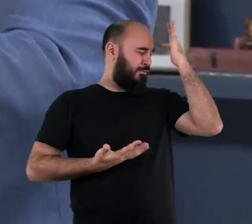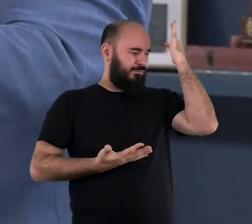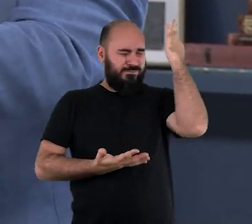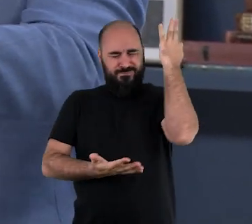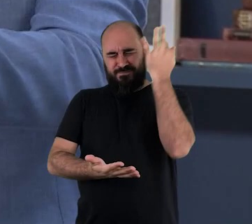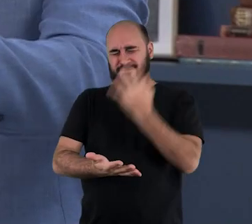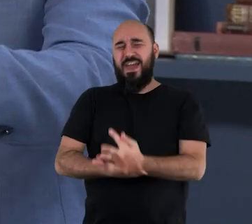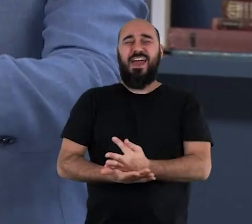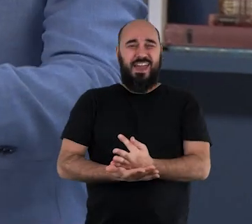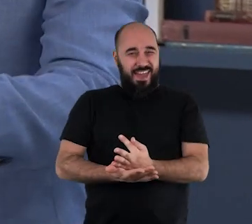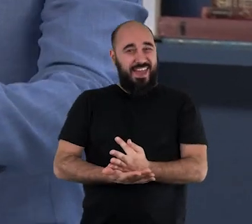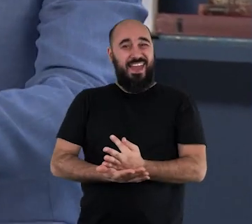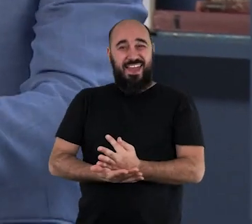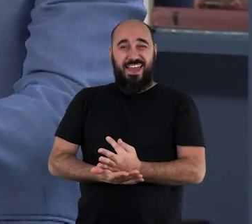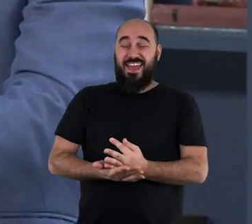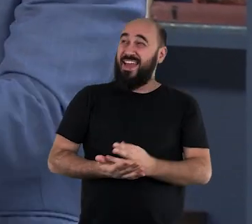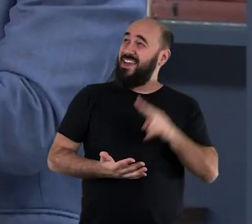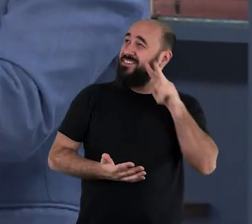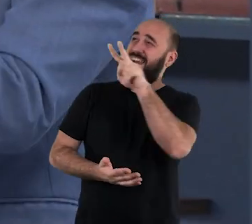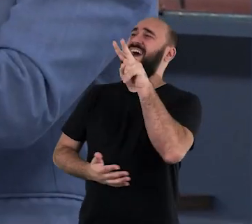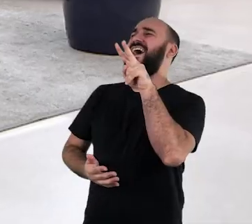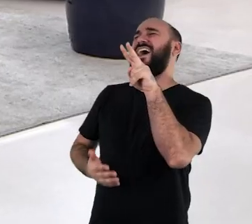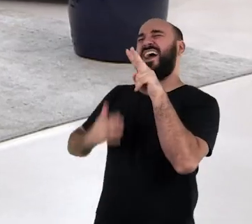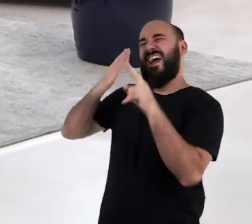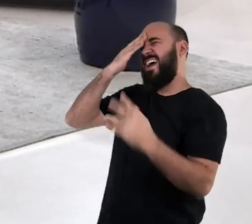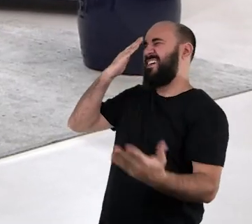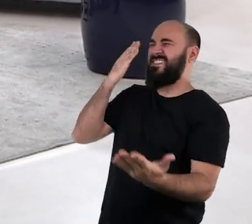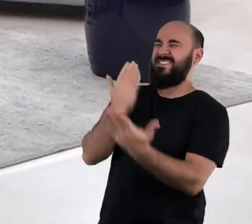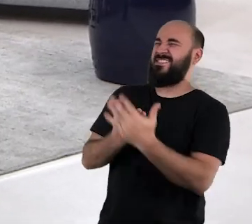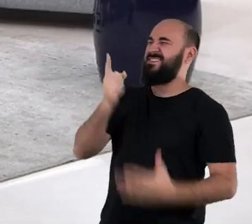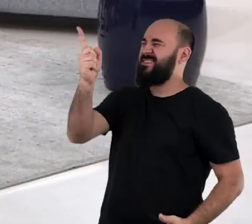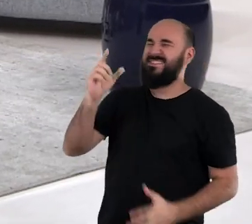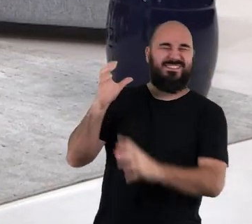que nos leva nele